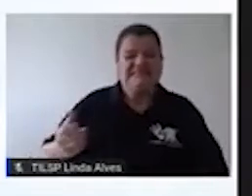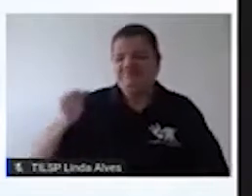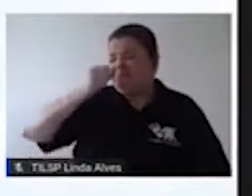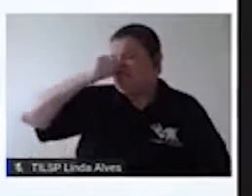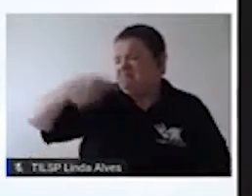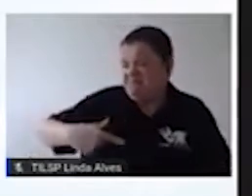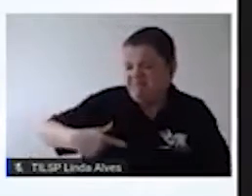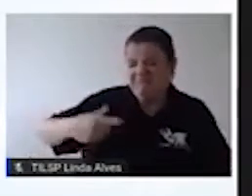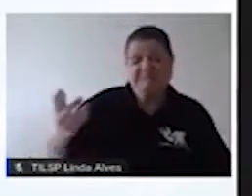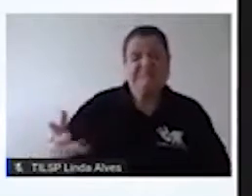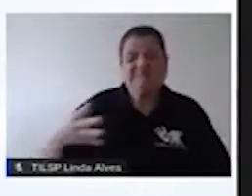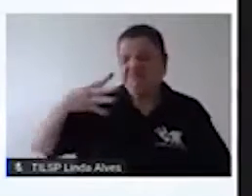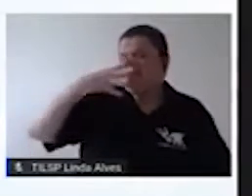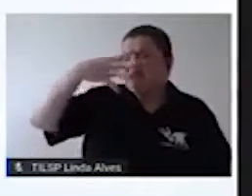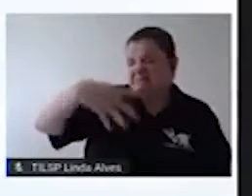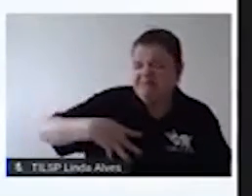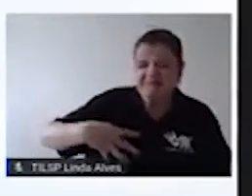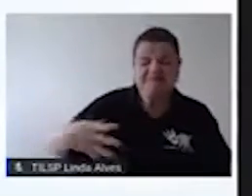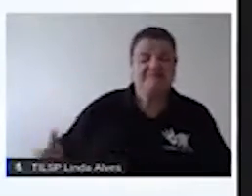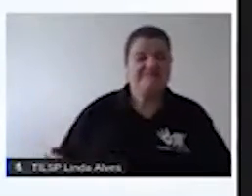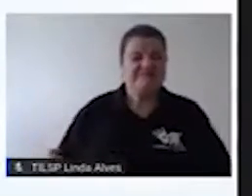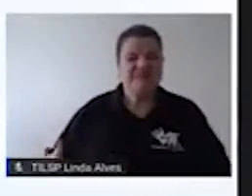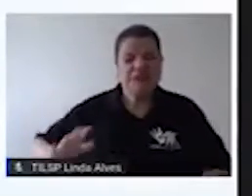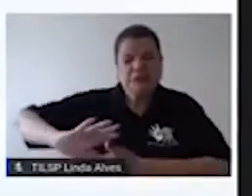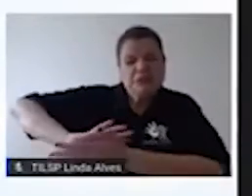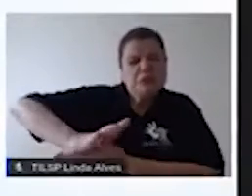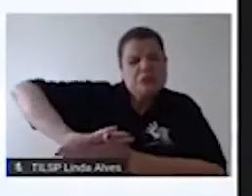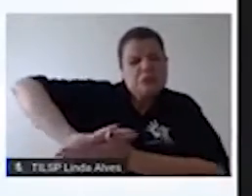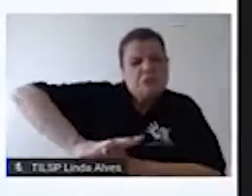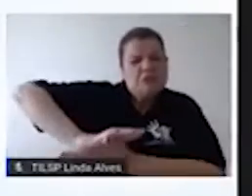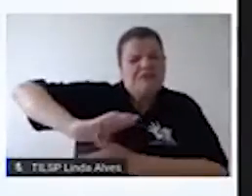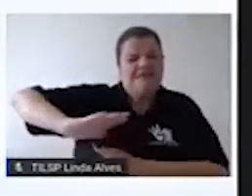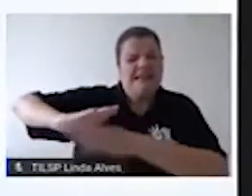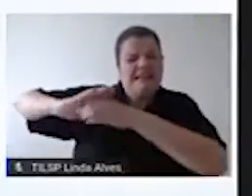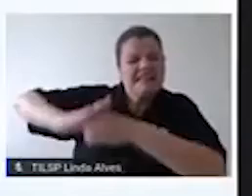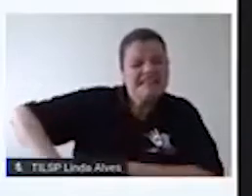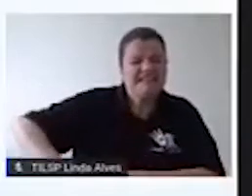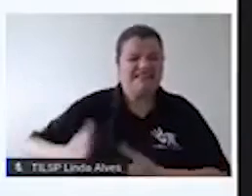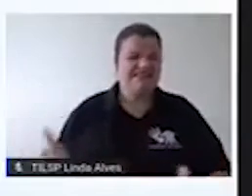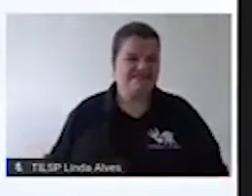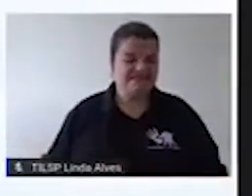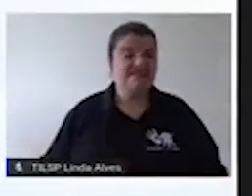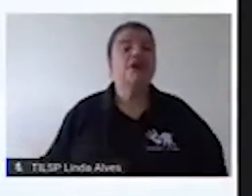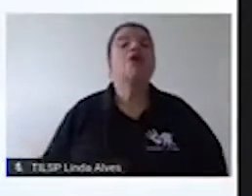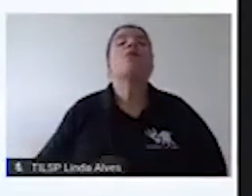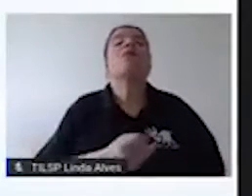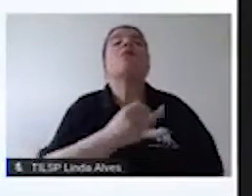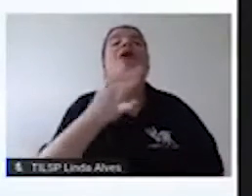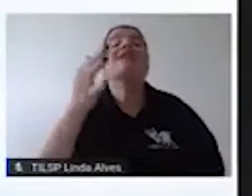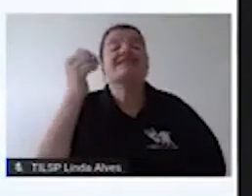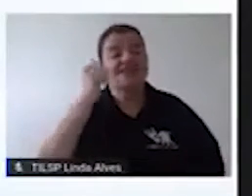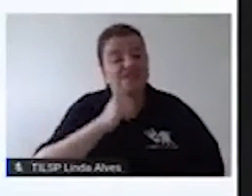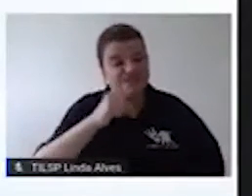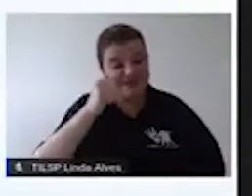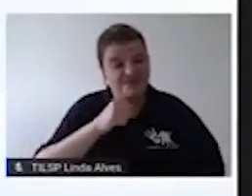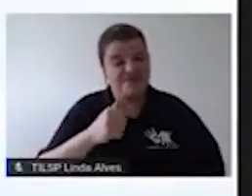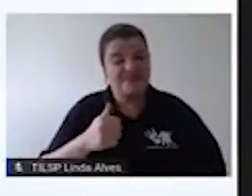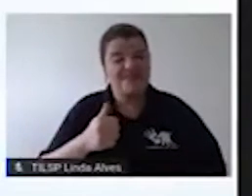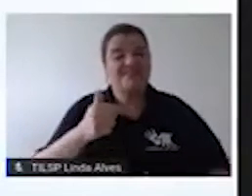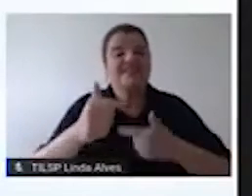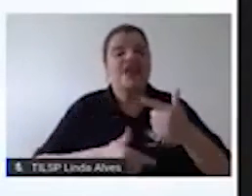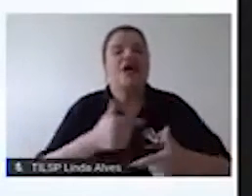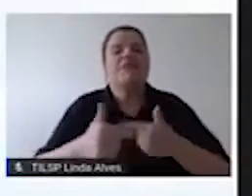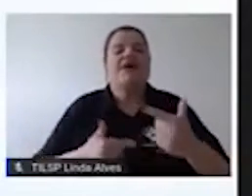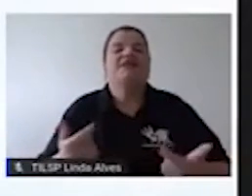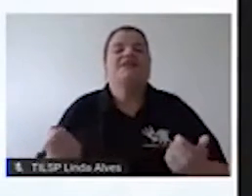né, uma situação ali de humilhação, quantas dessas mulheres, e é